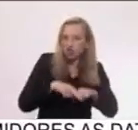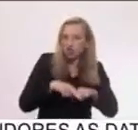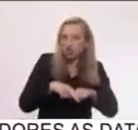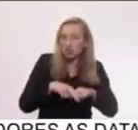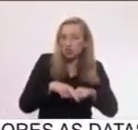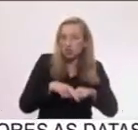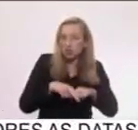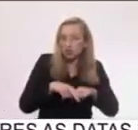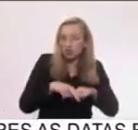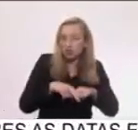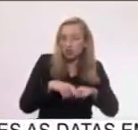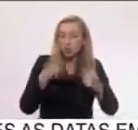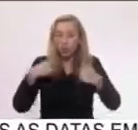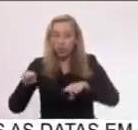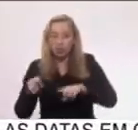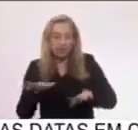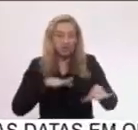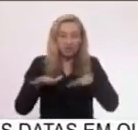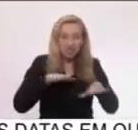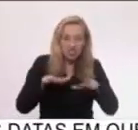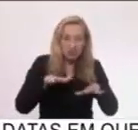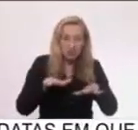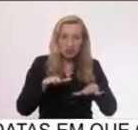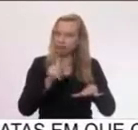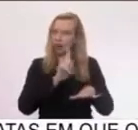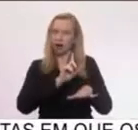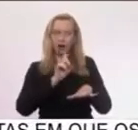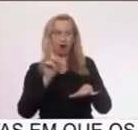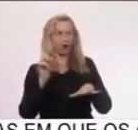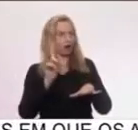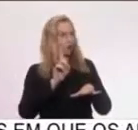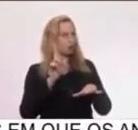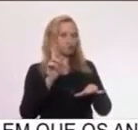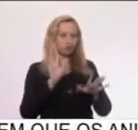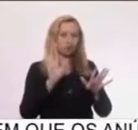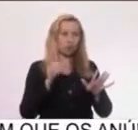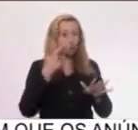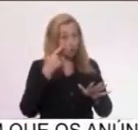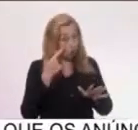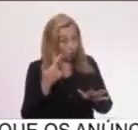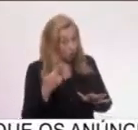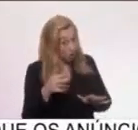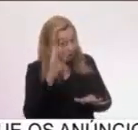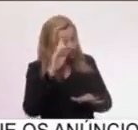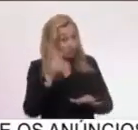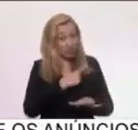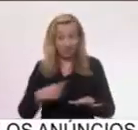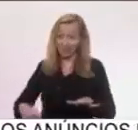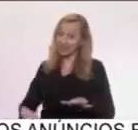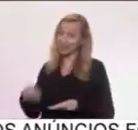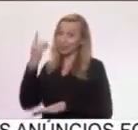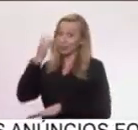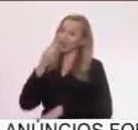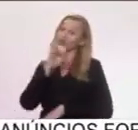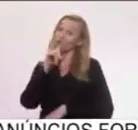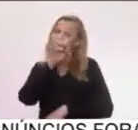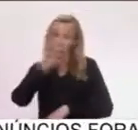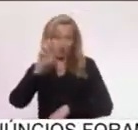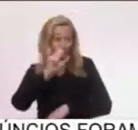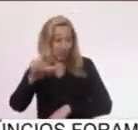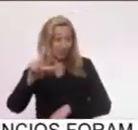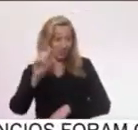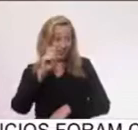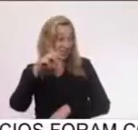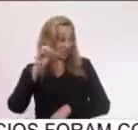para manifestação alguma. E olha, senhor presidente, deputado Coronel Salema, que eu